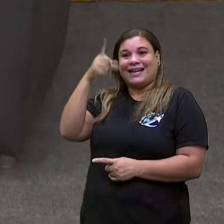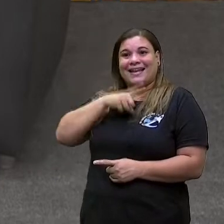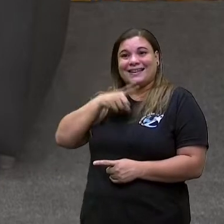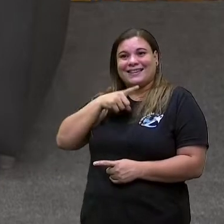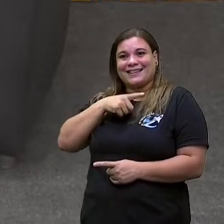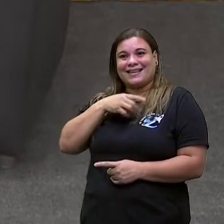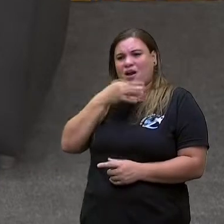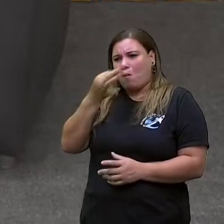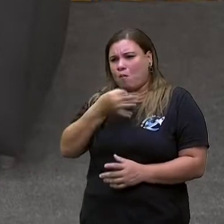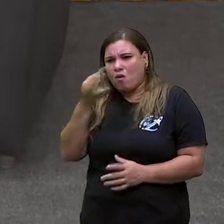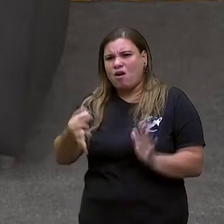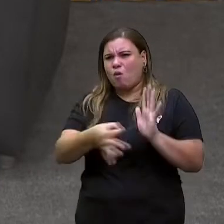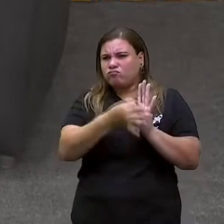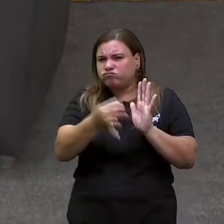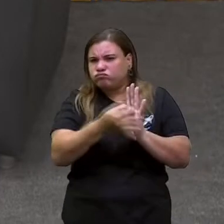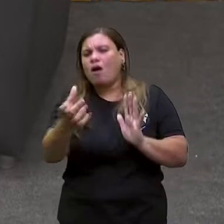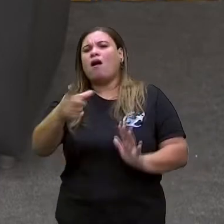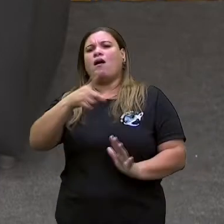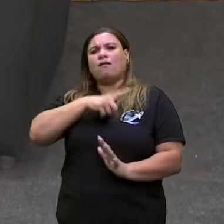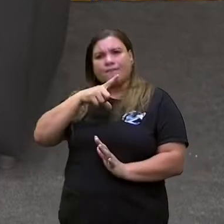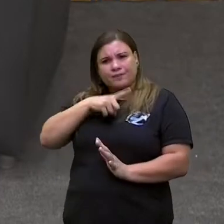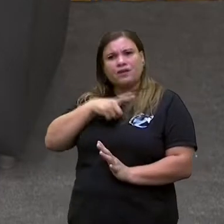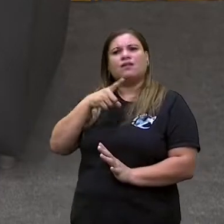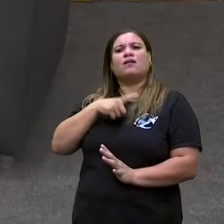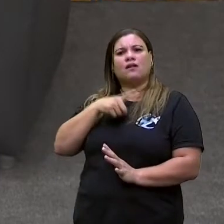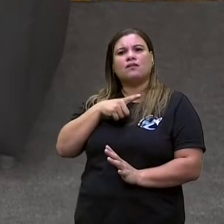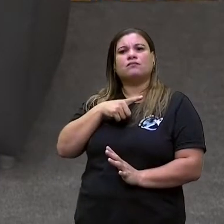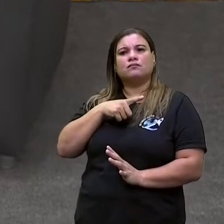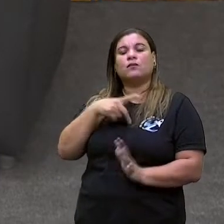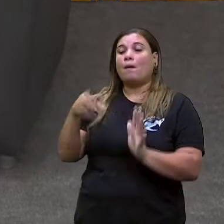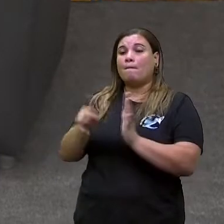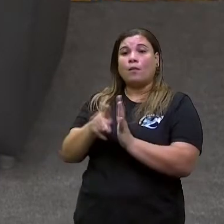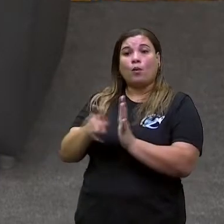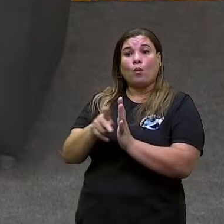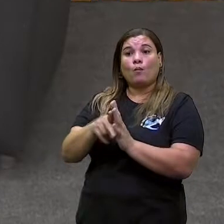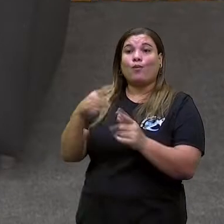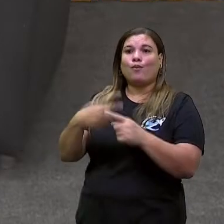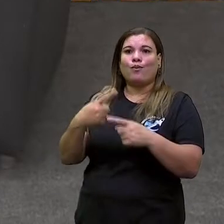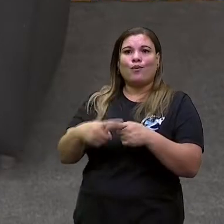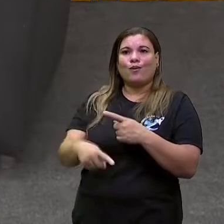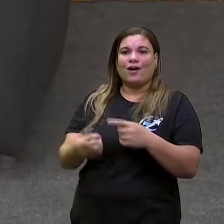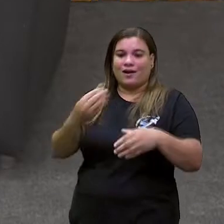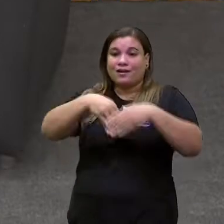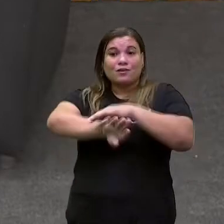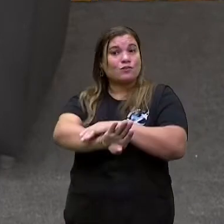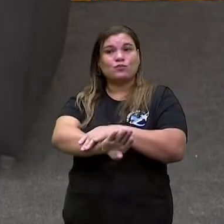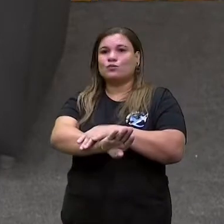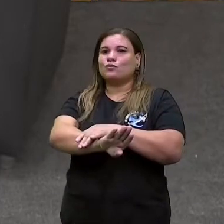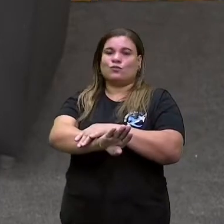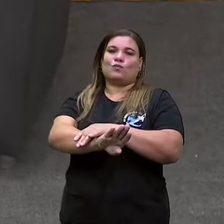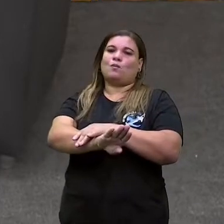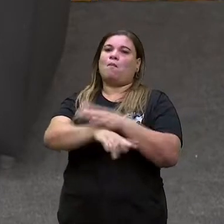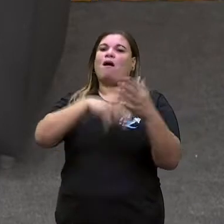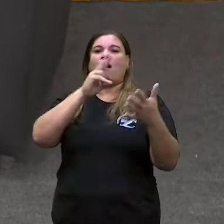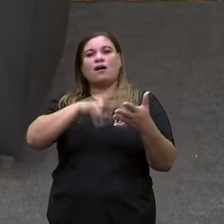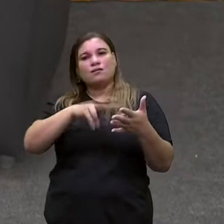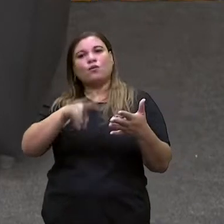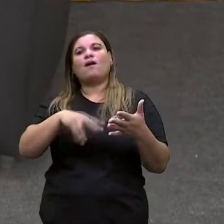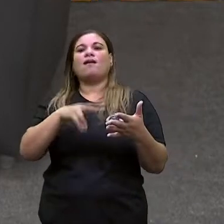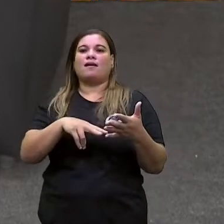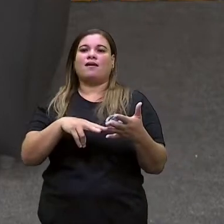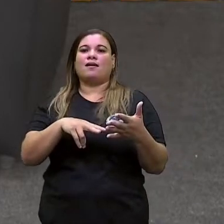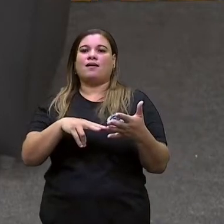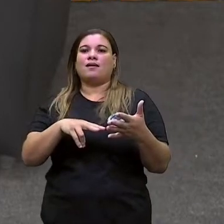E isso não só para o outro, mas para si mesmo. Se você é uma leitora, quando você se convence a fazer alguma